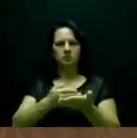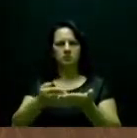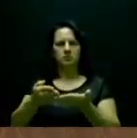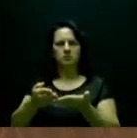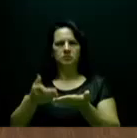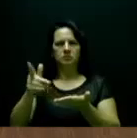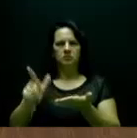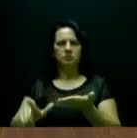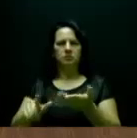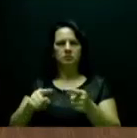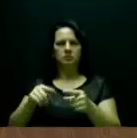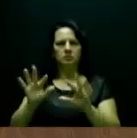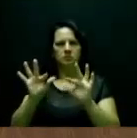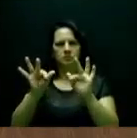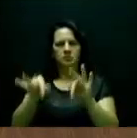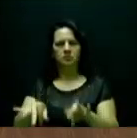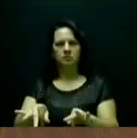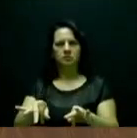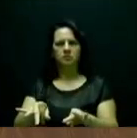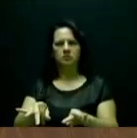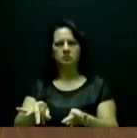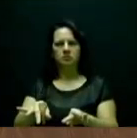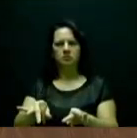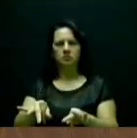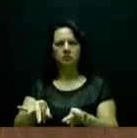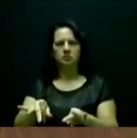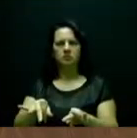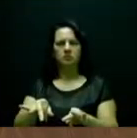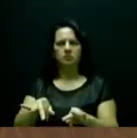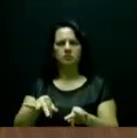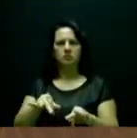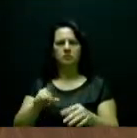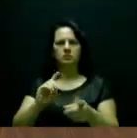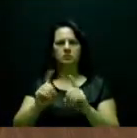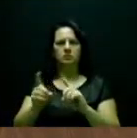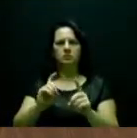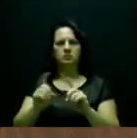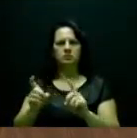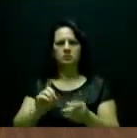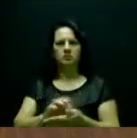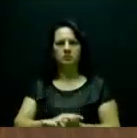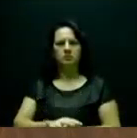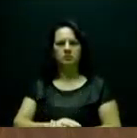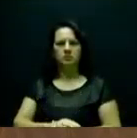iniciada logo após o término da presente sessão.